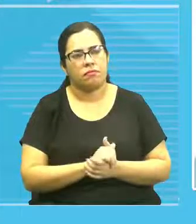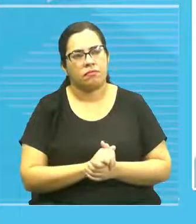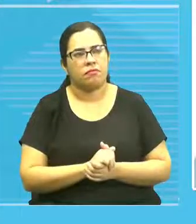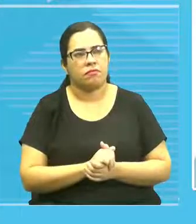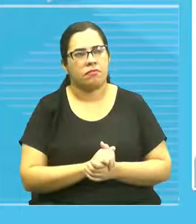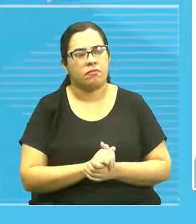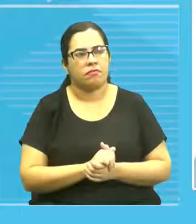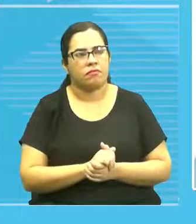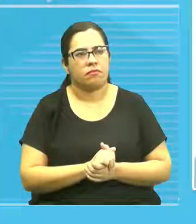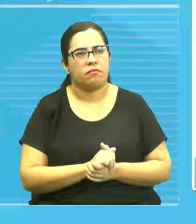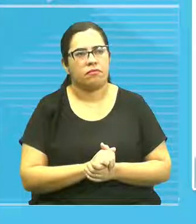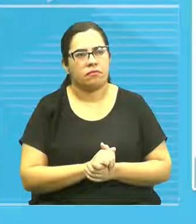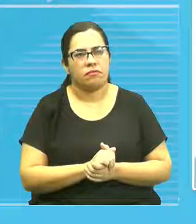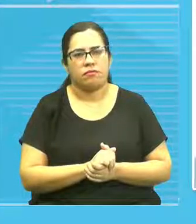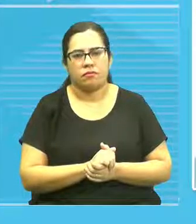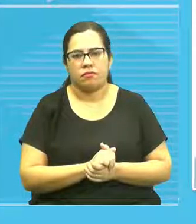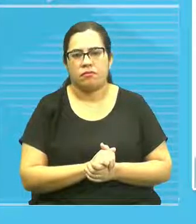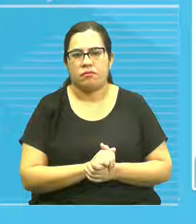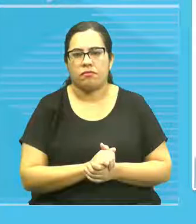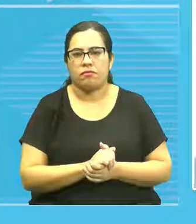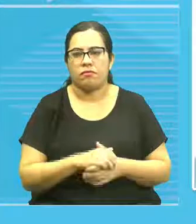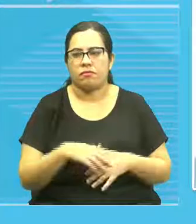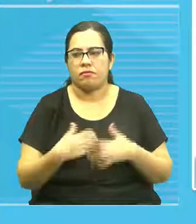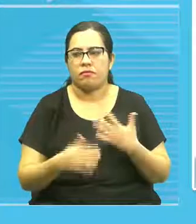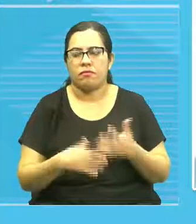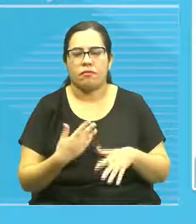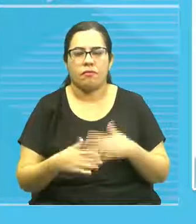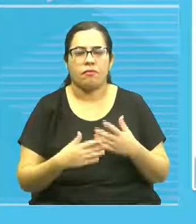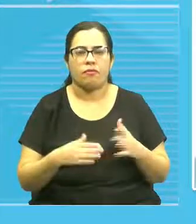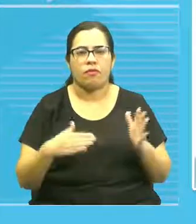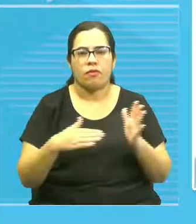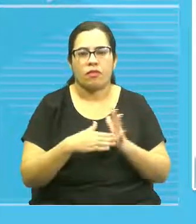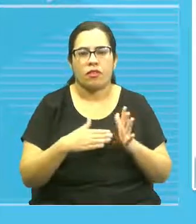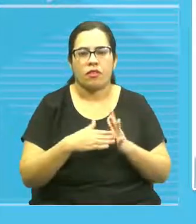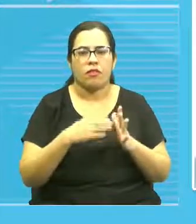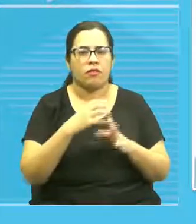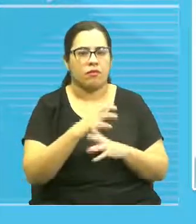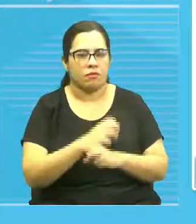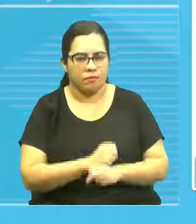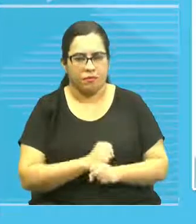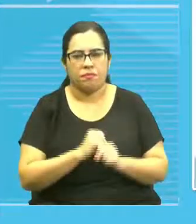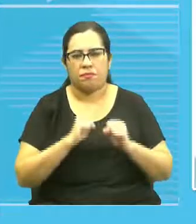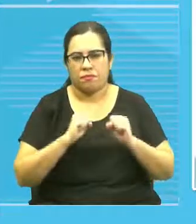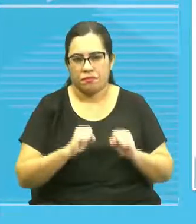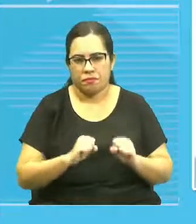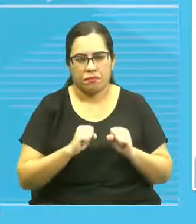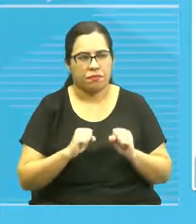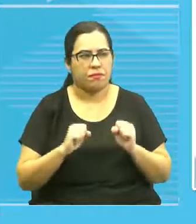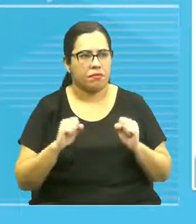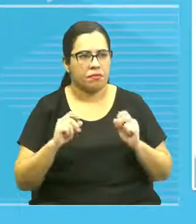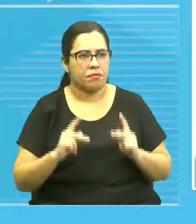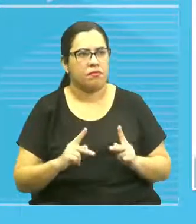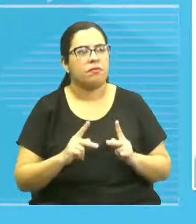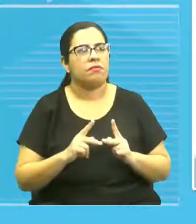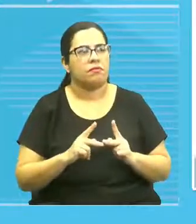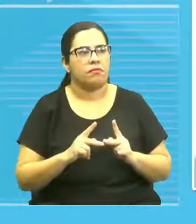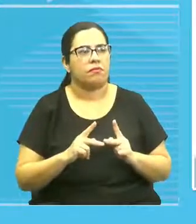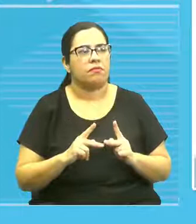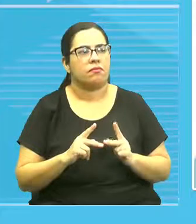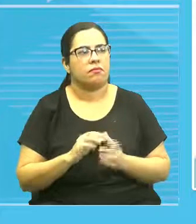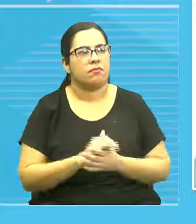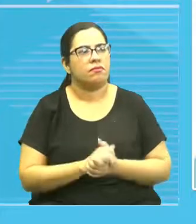nessas aproximações aí. Mas ao final, no último cálculo, você pode fazer isso, tá bom? Beleza?